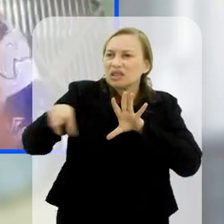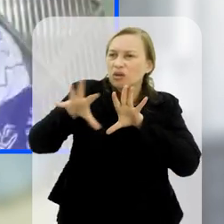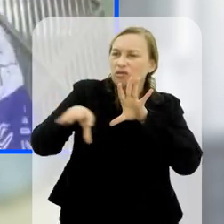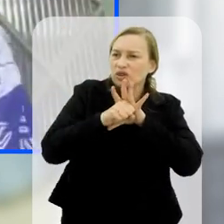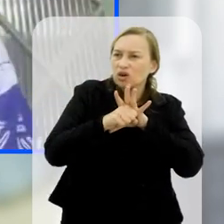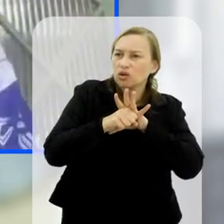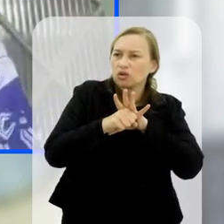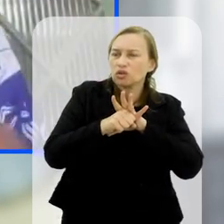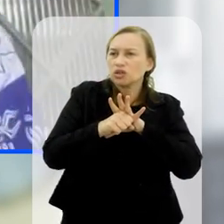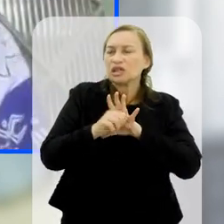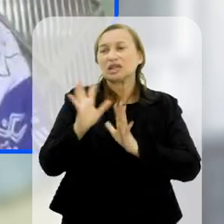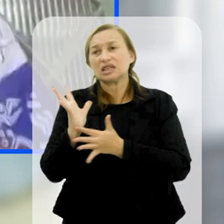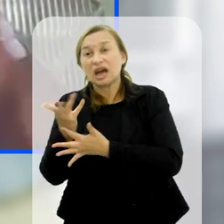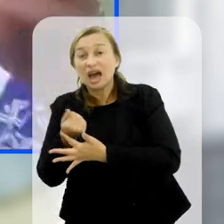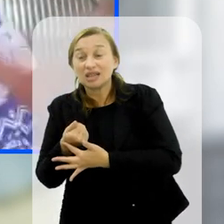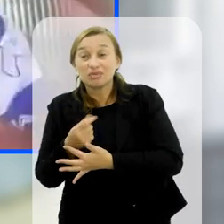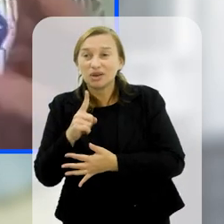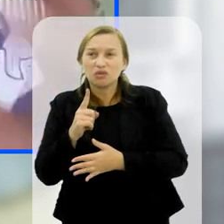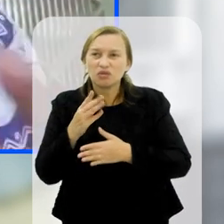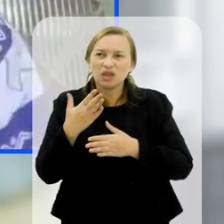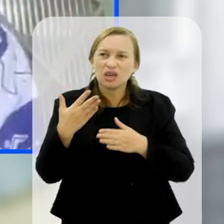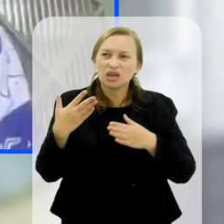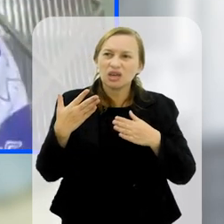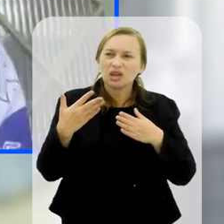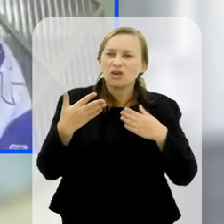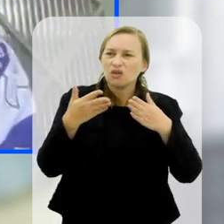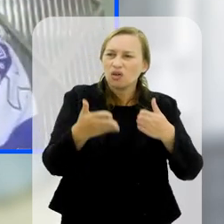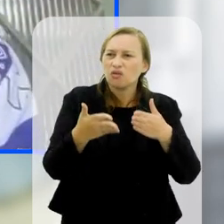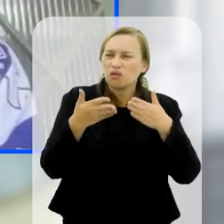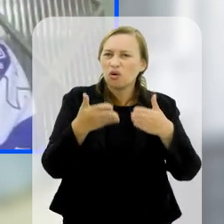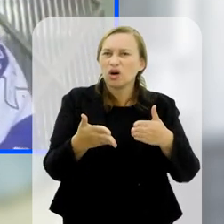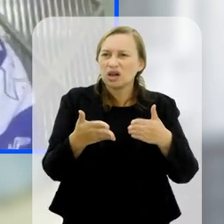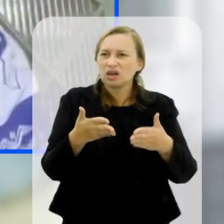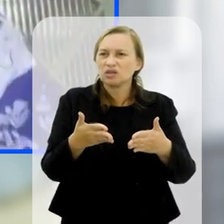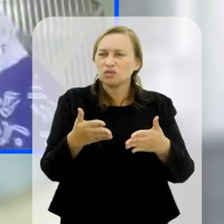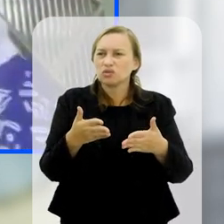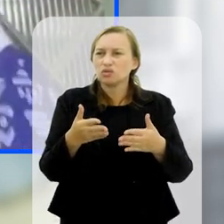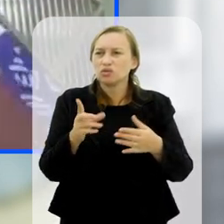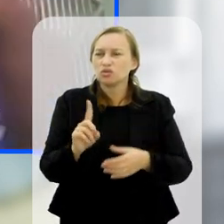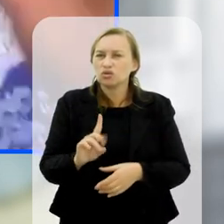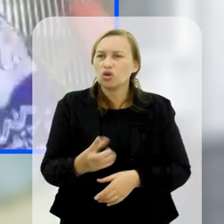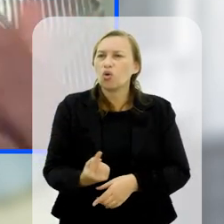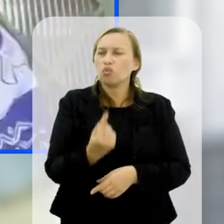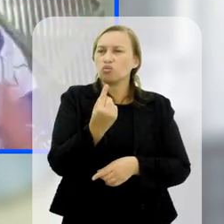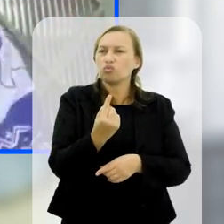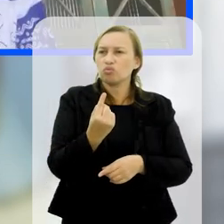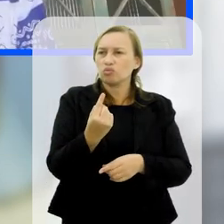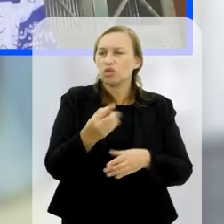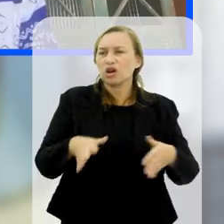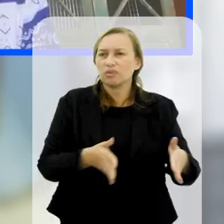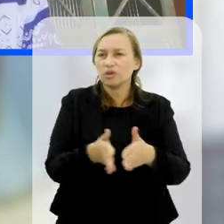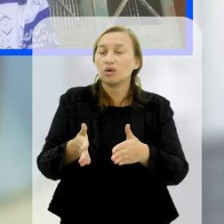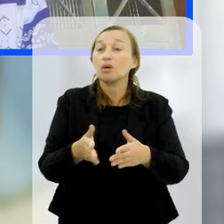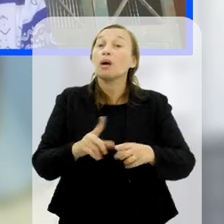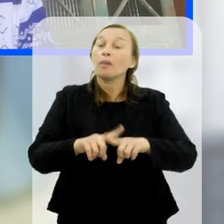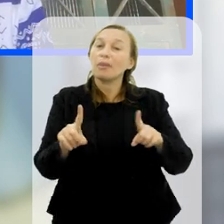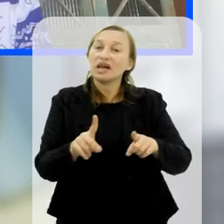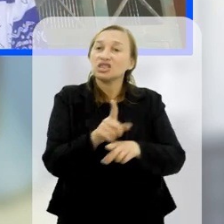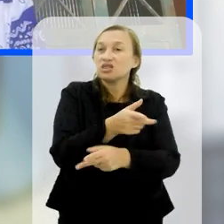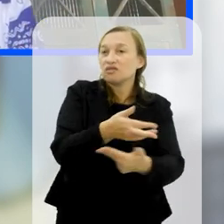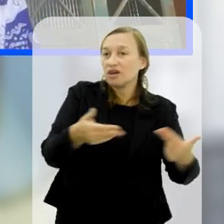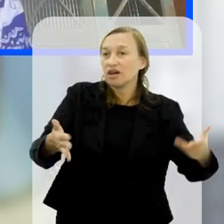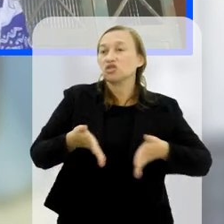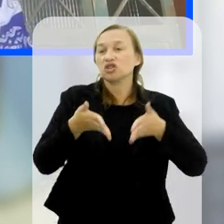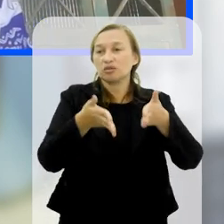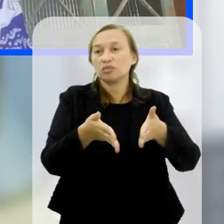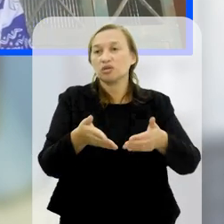e dentro da arte, mas que a gente não fique reforçando estereótipos sobre a gente e a gente possa vislumbrar outros caminhos para a nossa trajetória